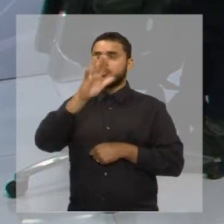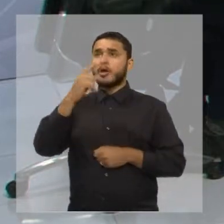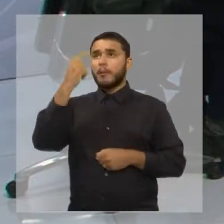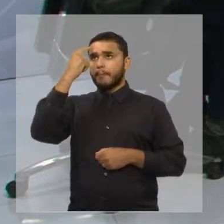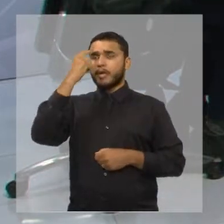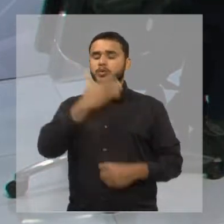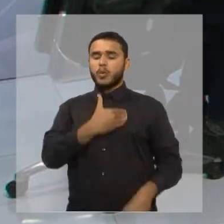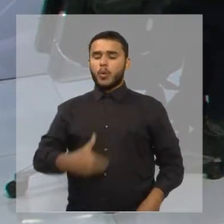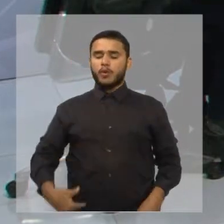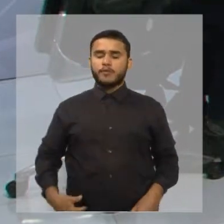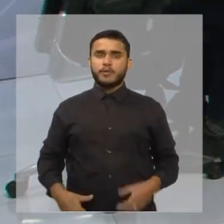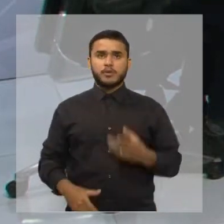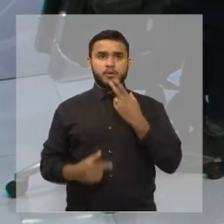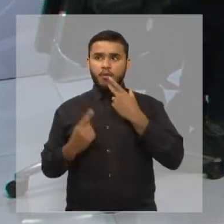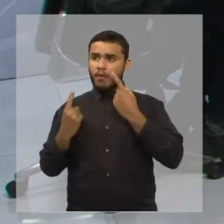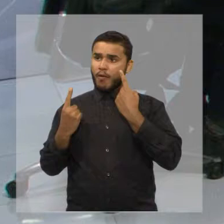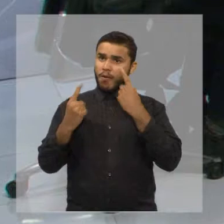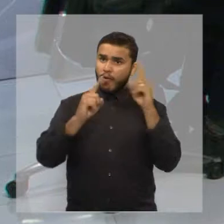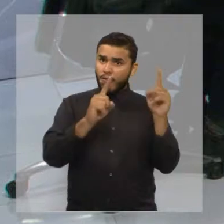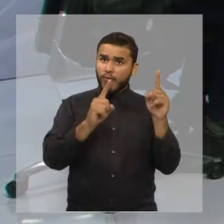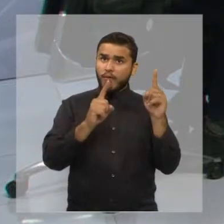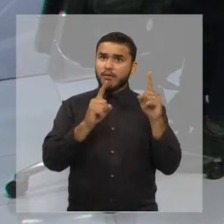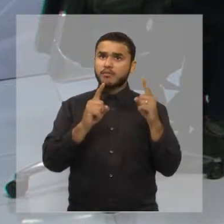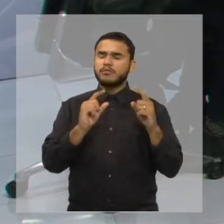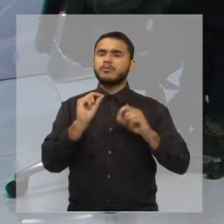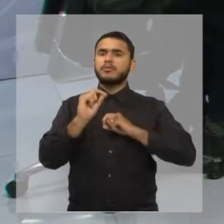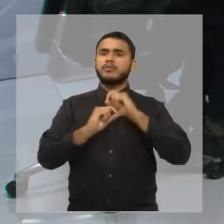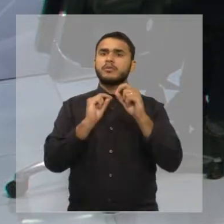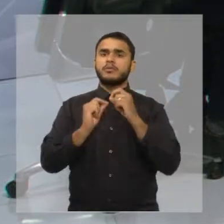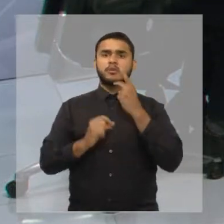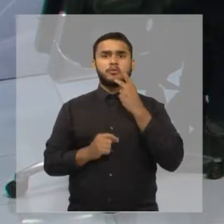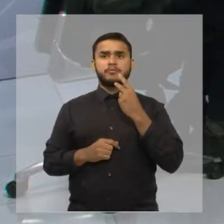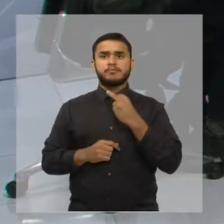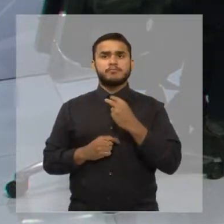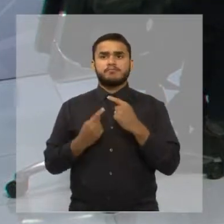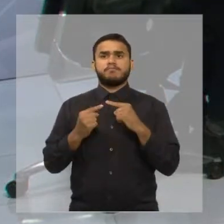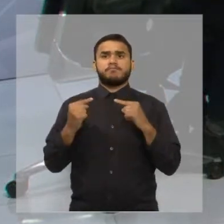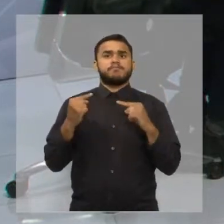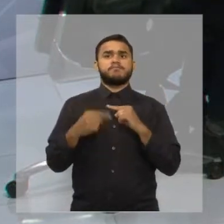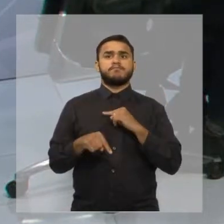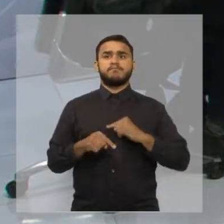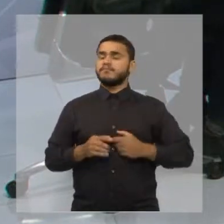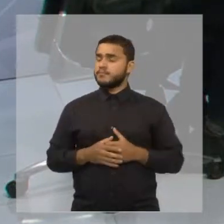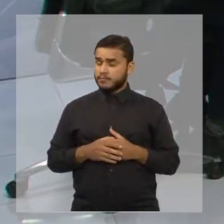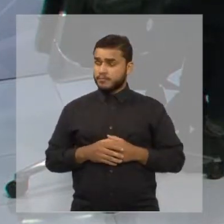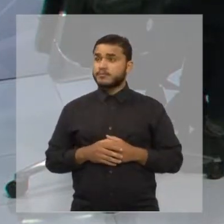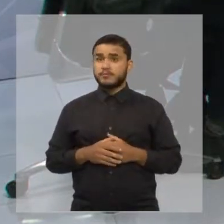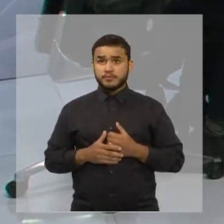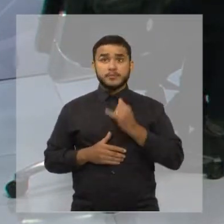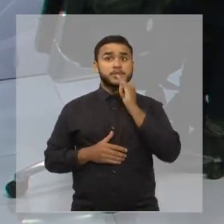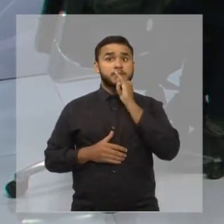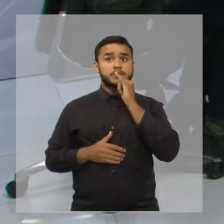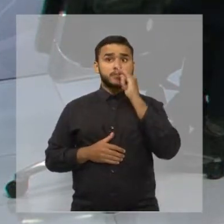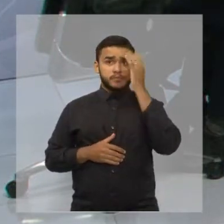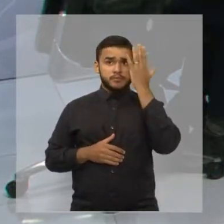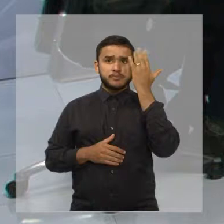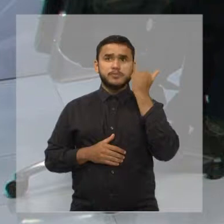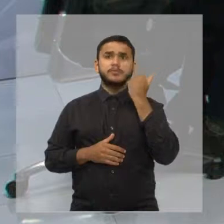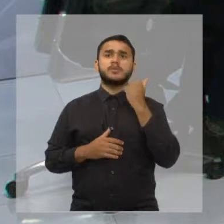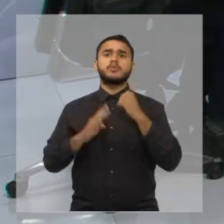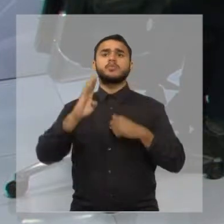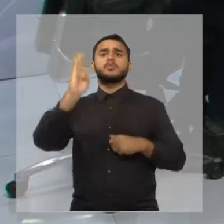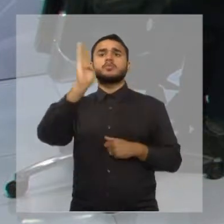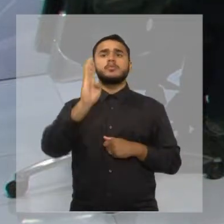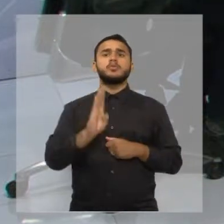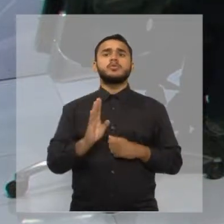governador, isso não é uma posição, pelo menos eu quero colocar aqui, que na tradição da política